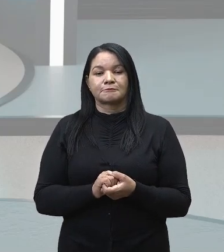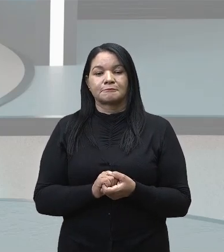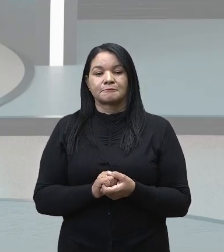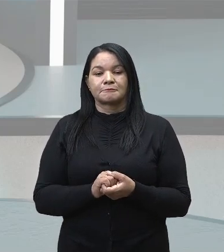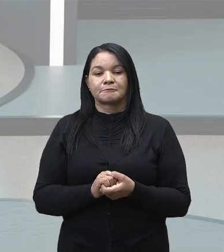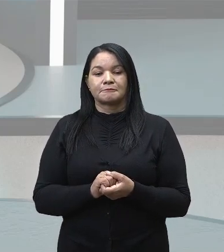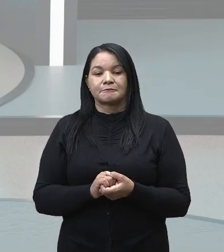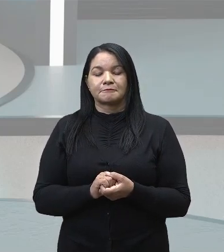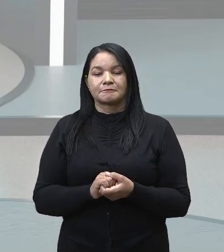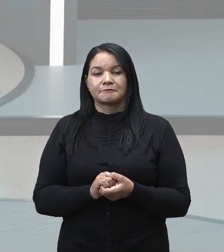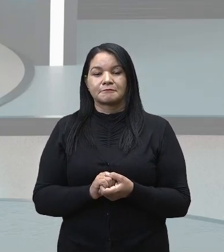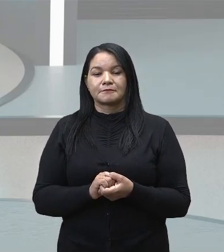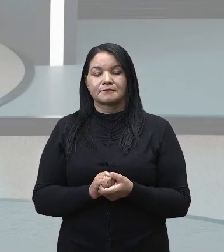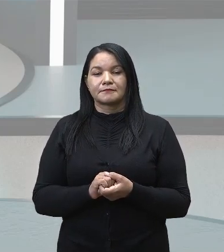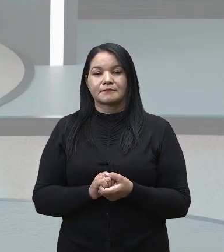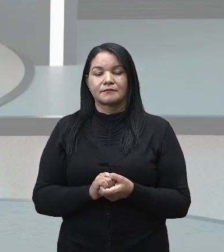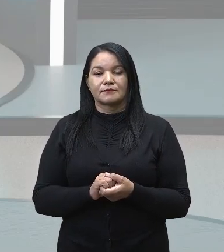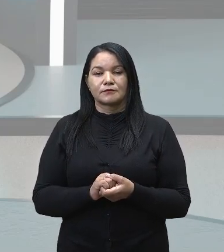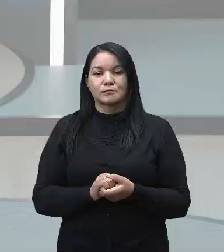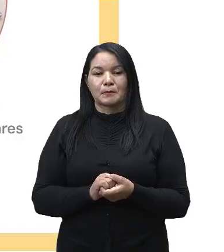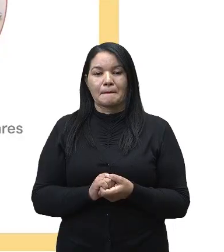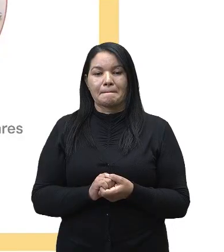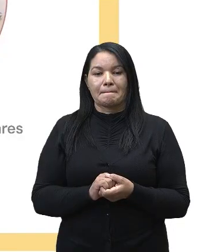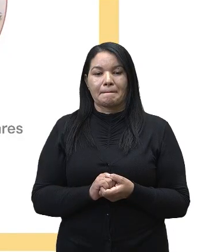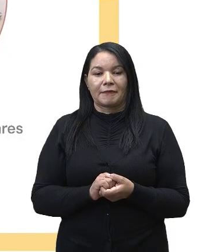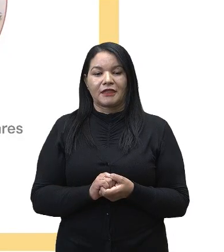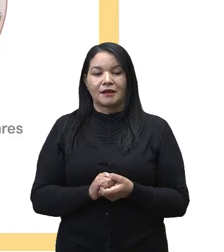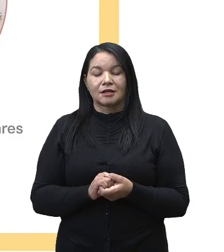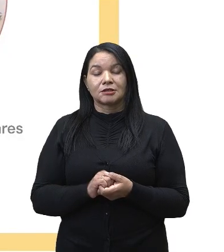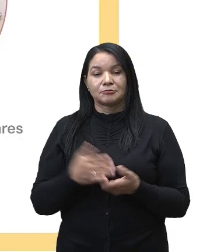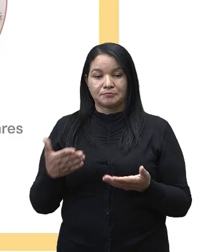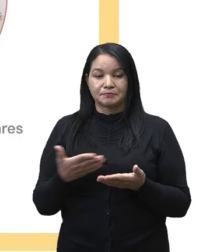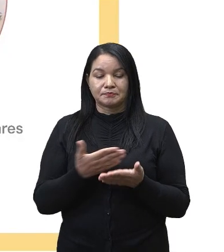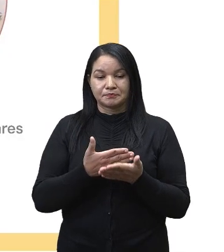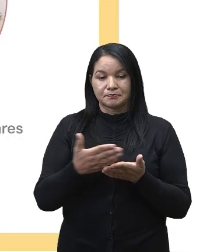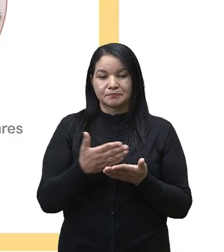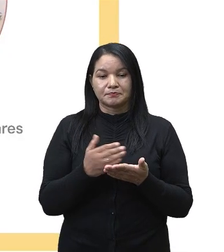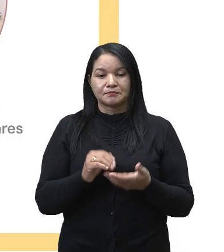os nossos exemplos. Então, temos aqui no início la